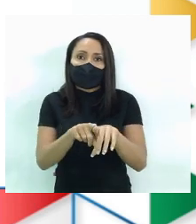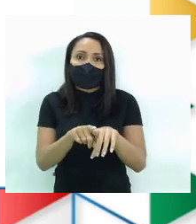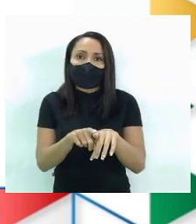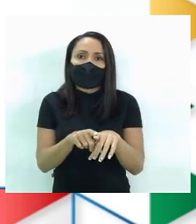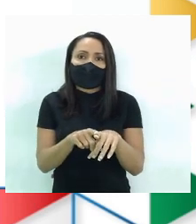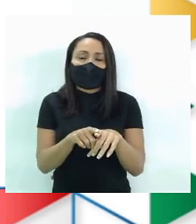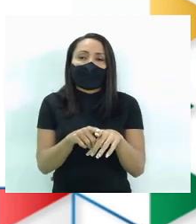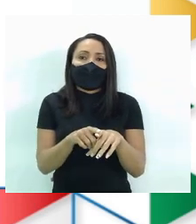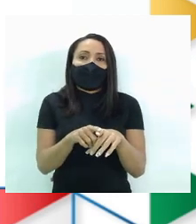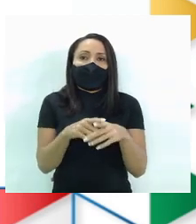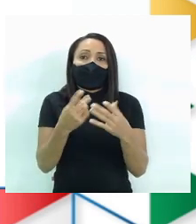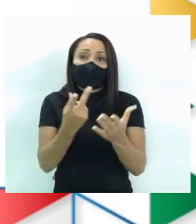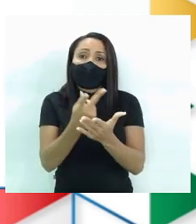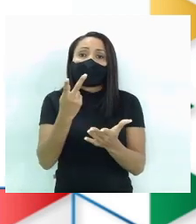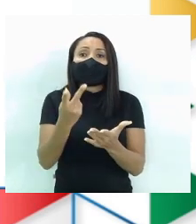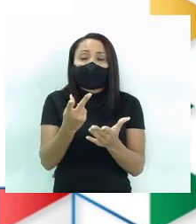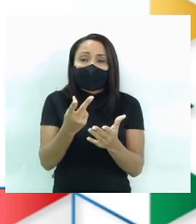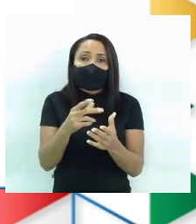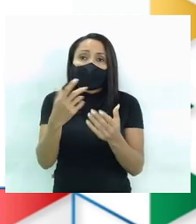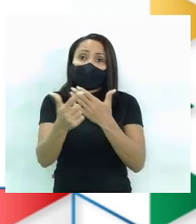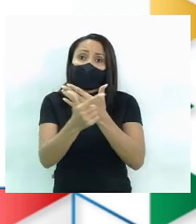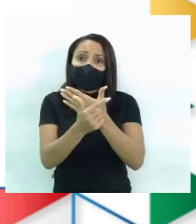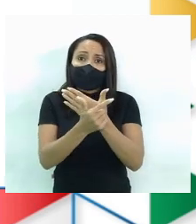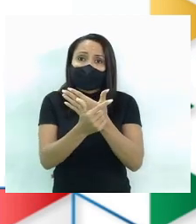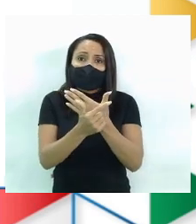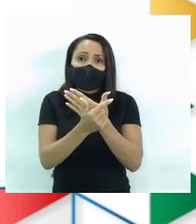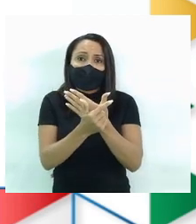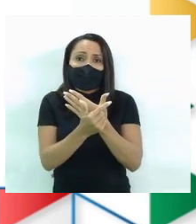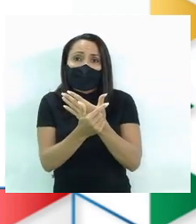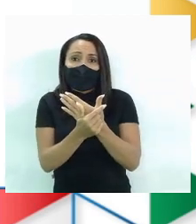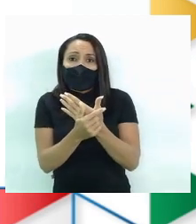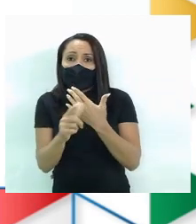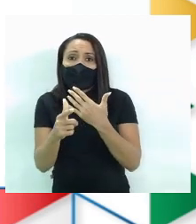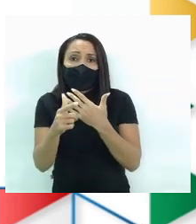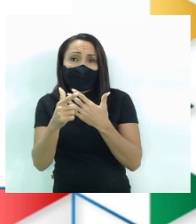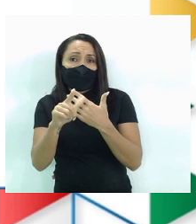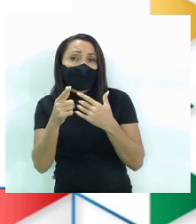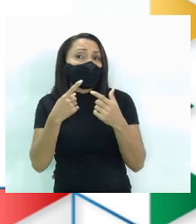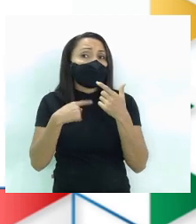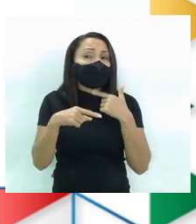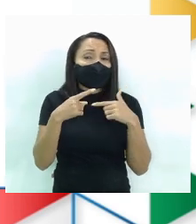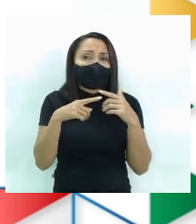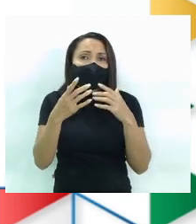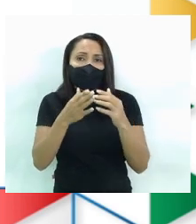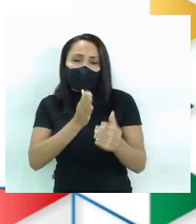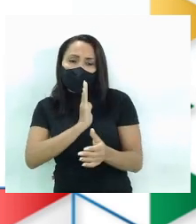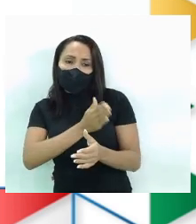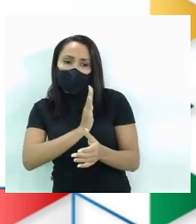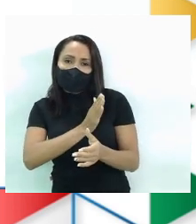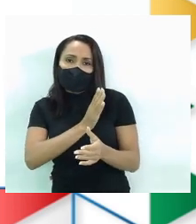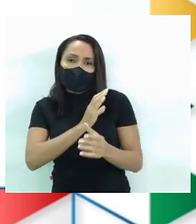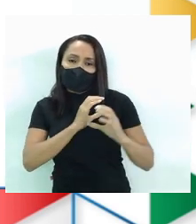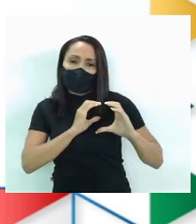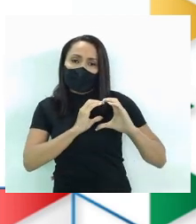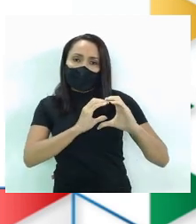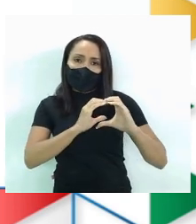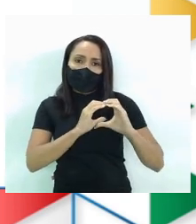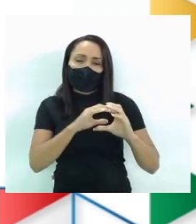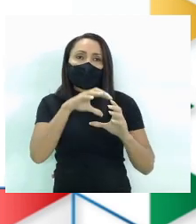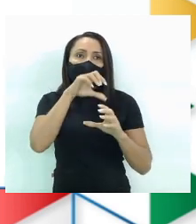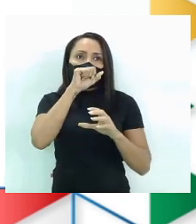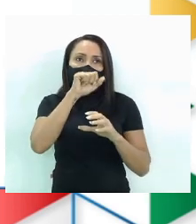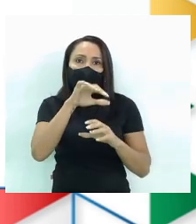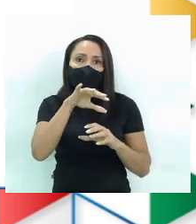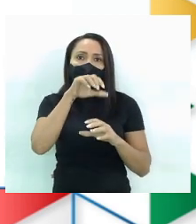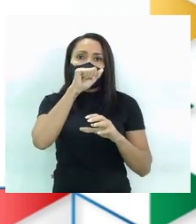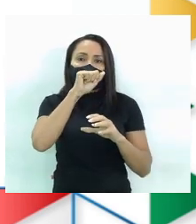O autônomo comanda as funções involuntárias do organismo, como o batimento cardíaco, o ritmo respiratório,